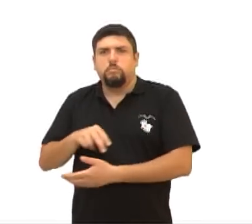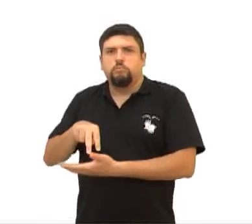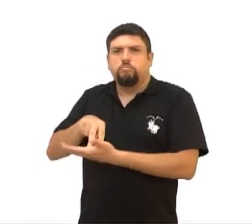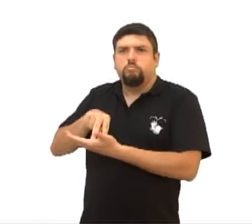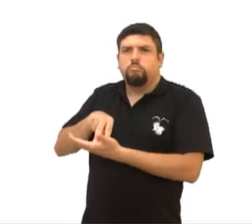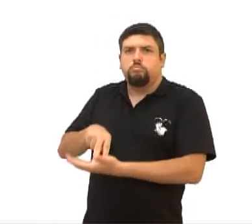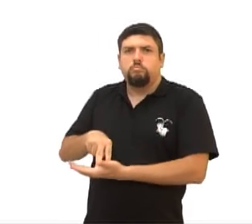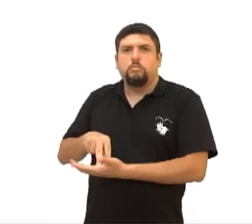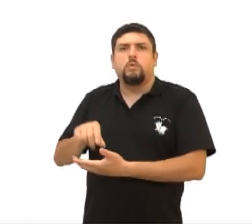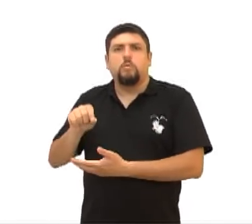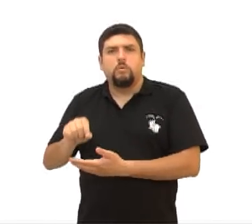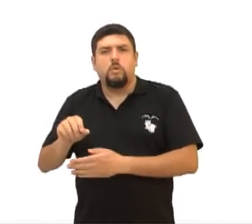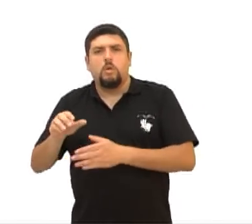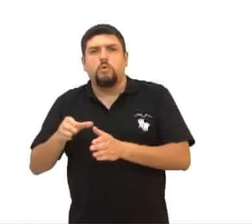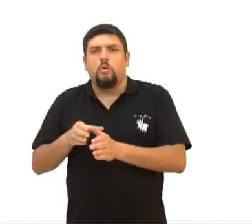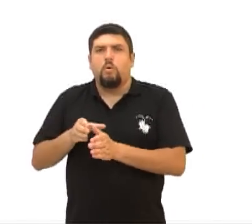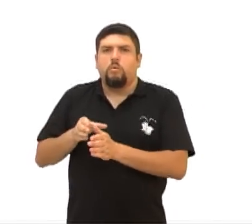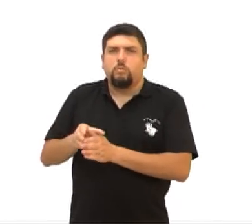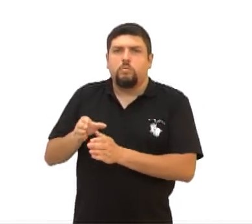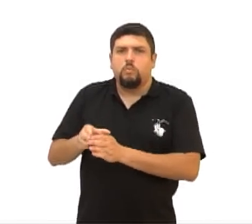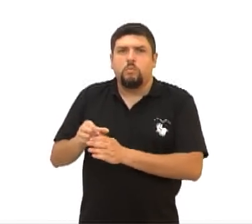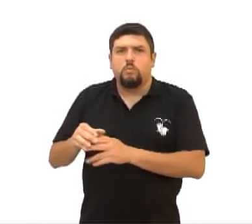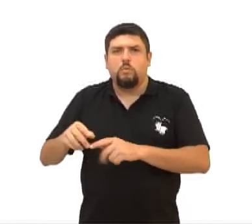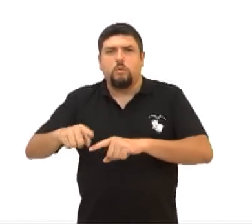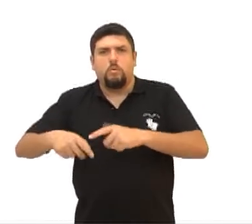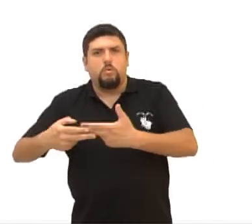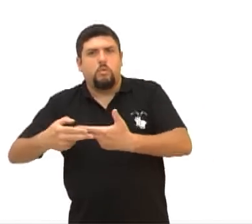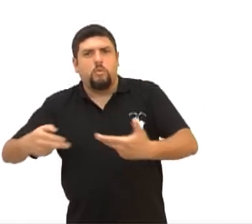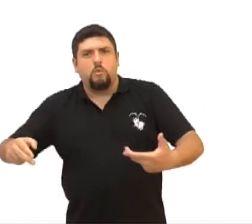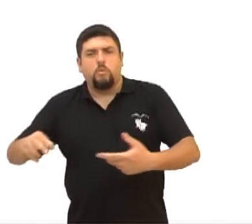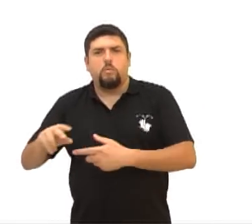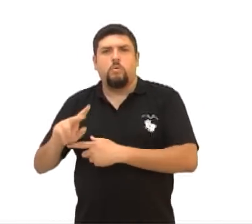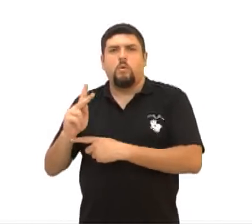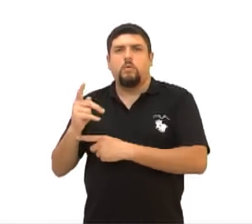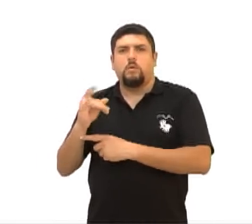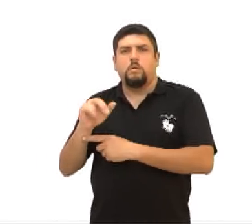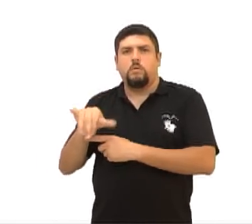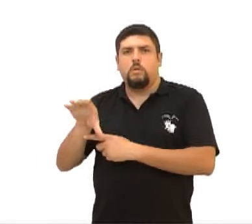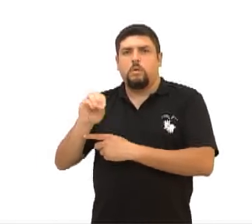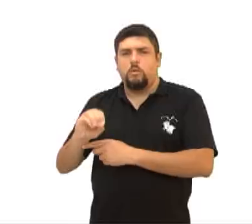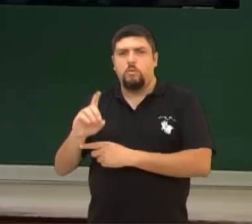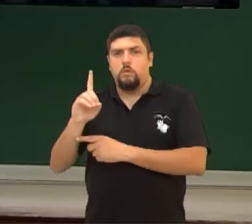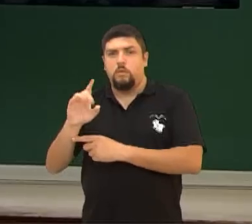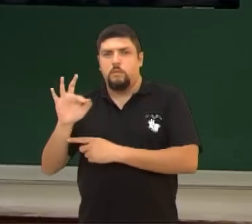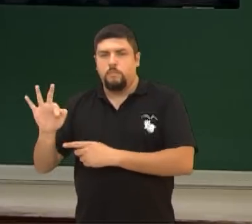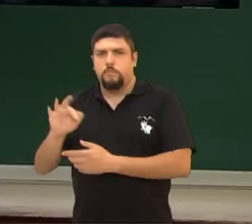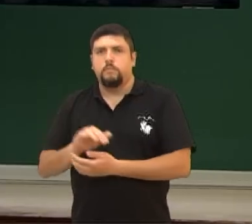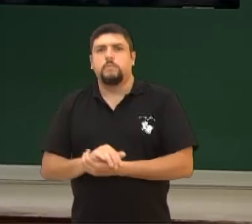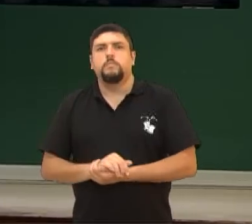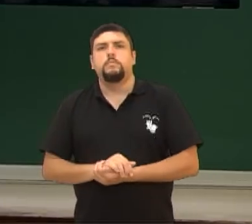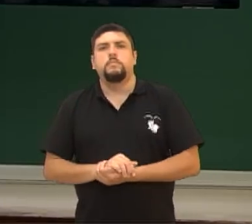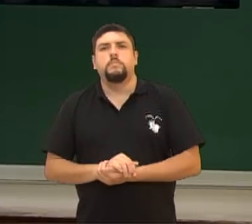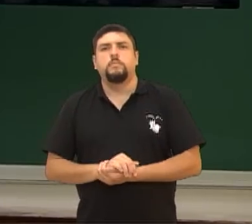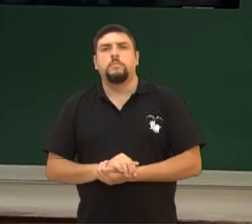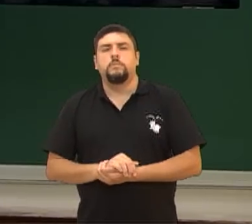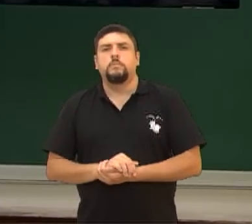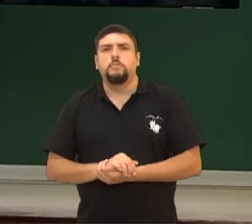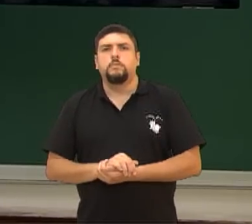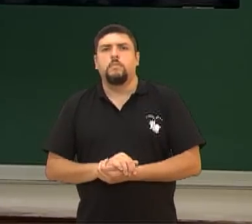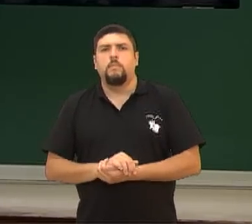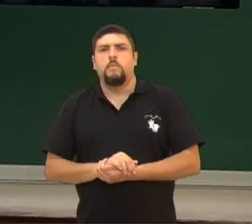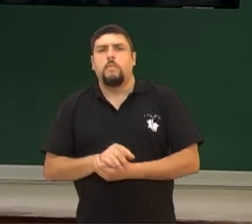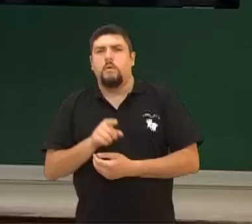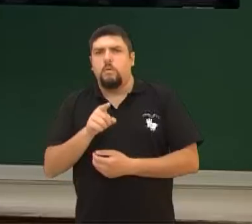Recursos Hídricos do Distrito Federal, certo? A questão é, observando a